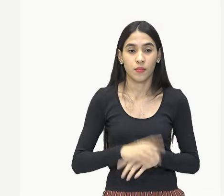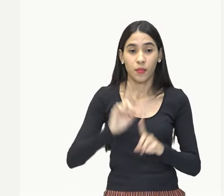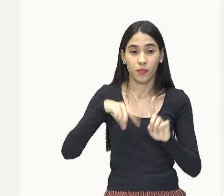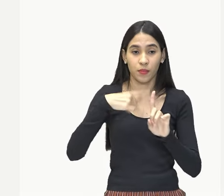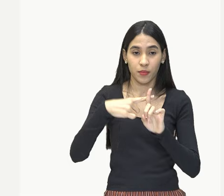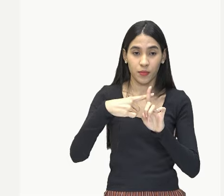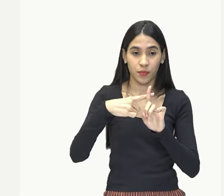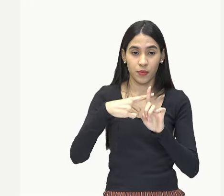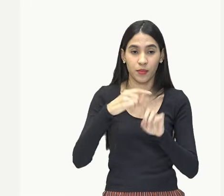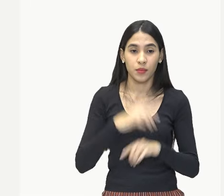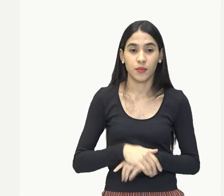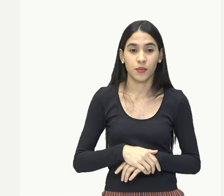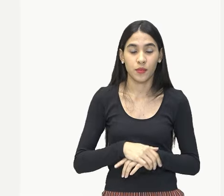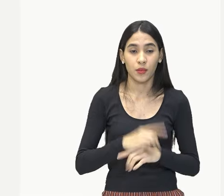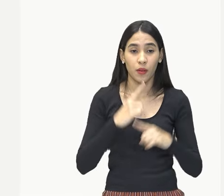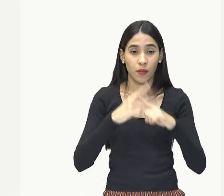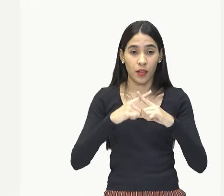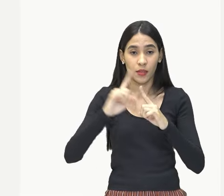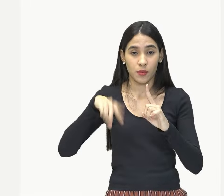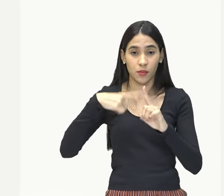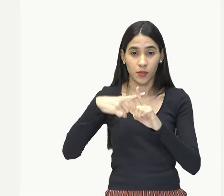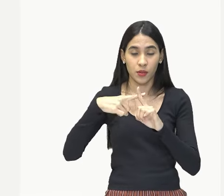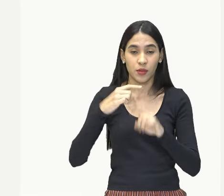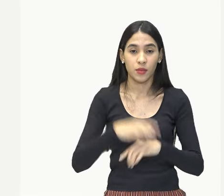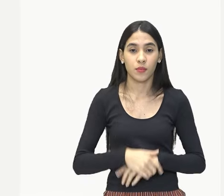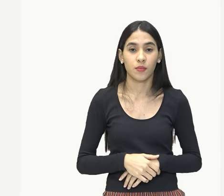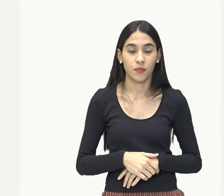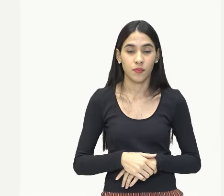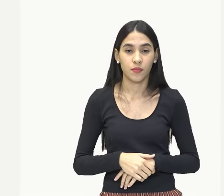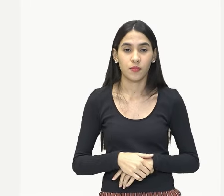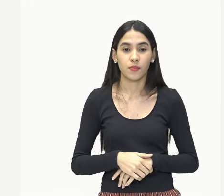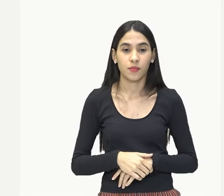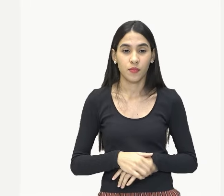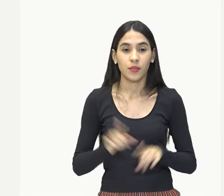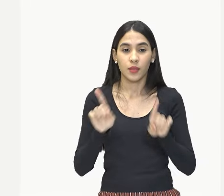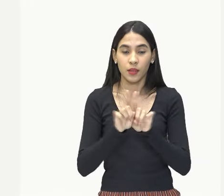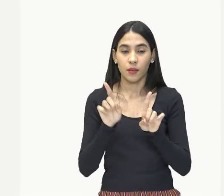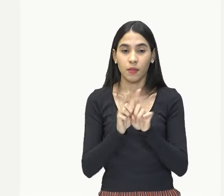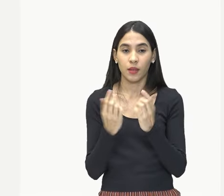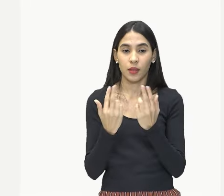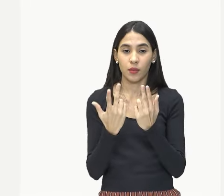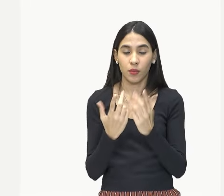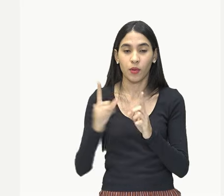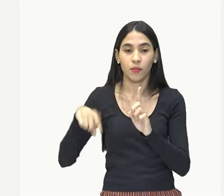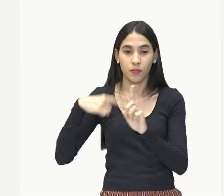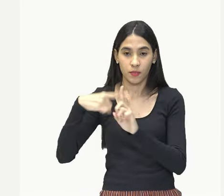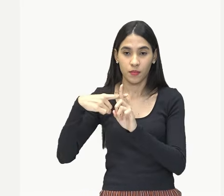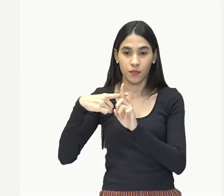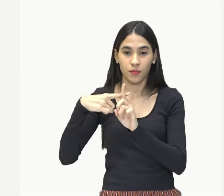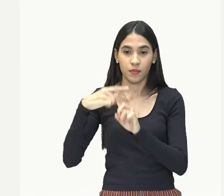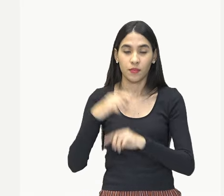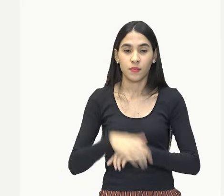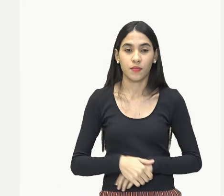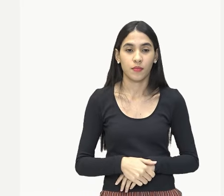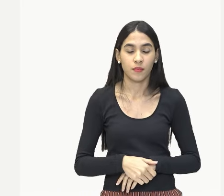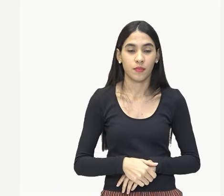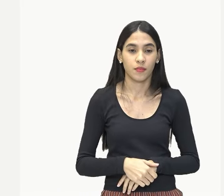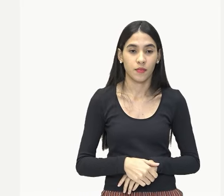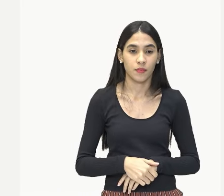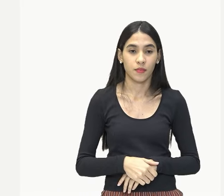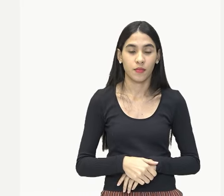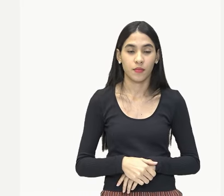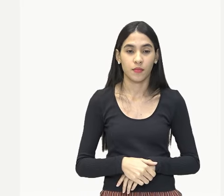Positivo multiplicado com positivo, que é deste aqui, o resultado vai dar positivo,